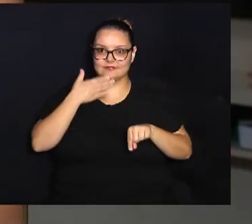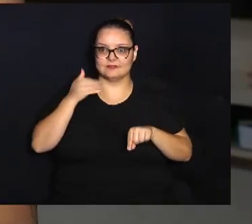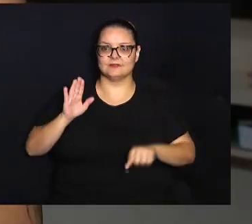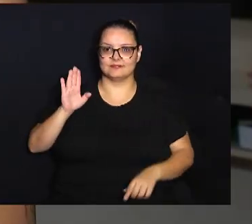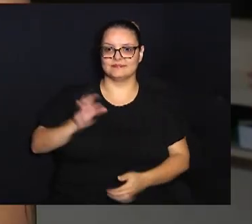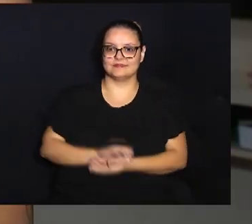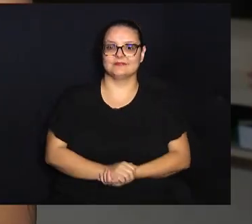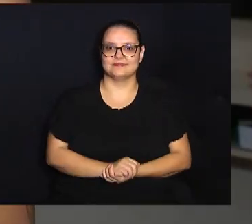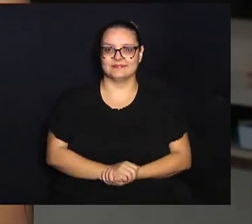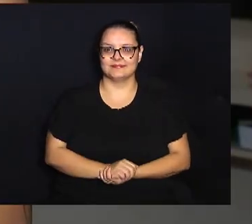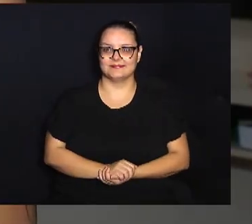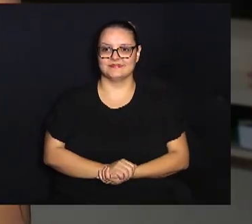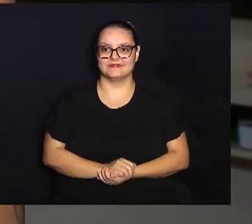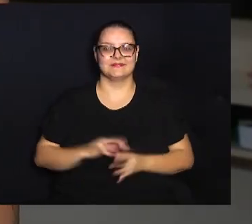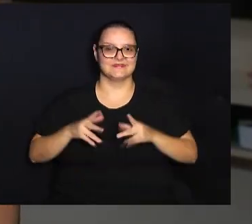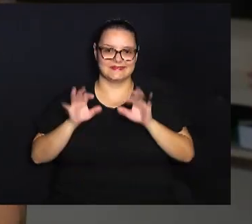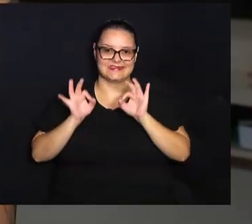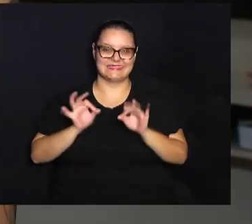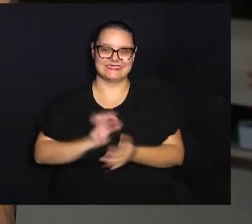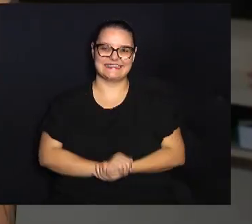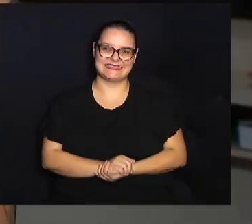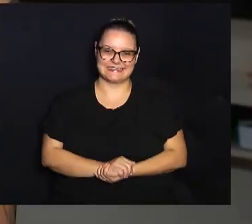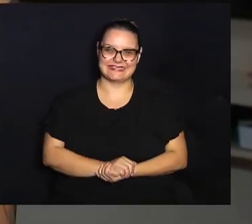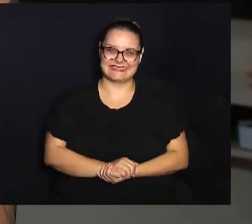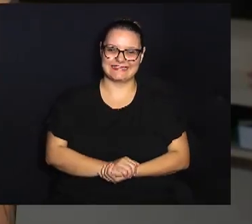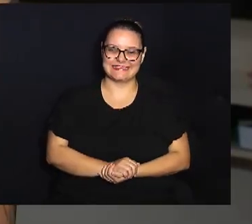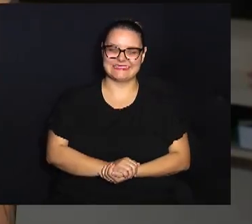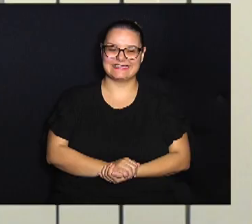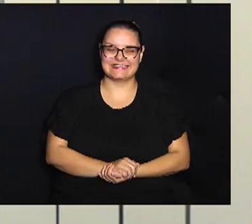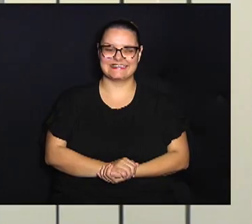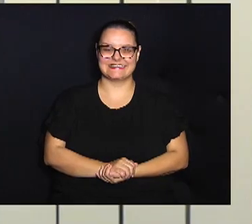e tudo certo.